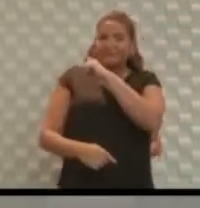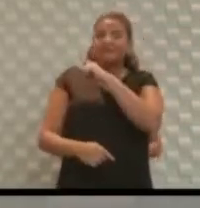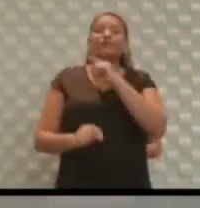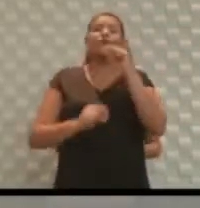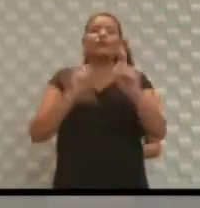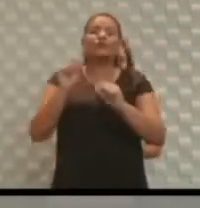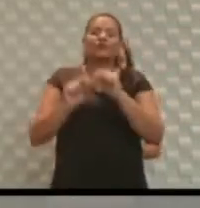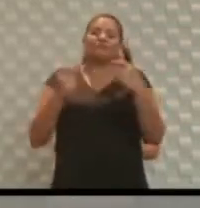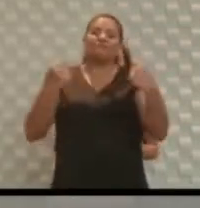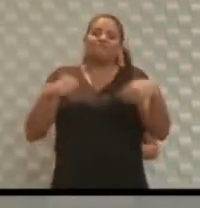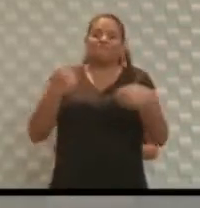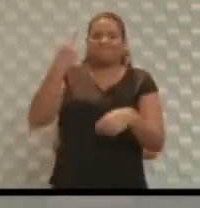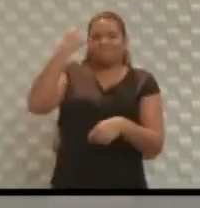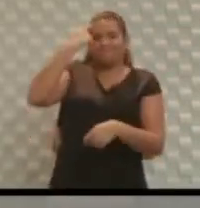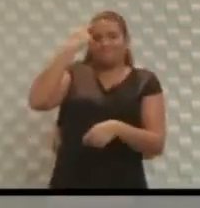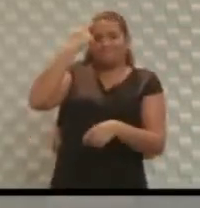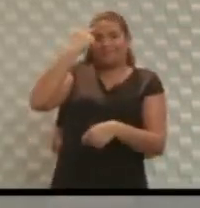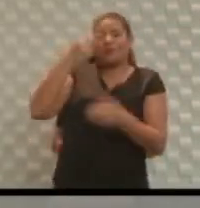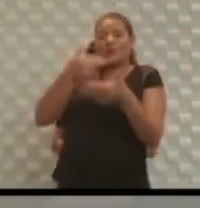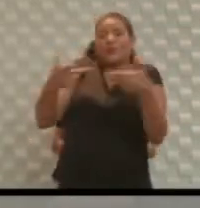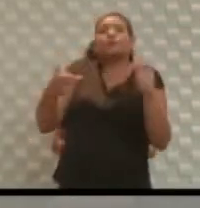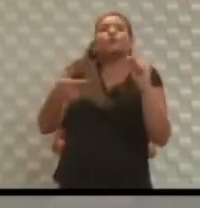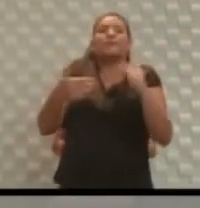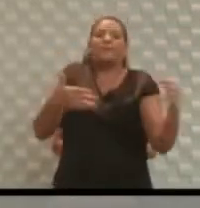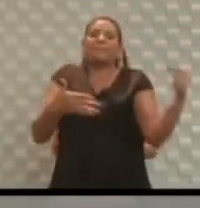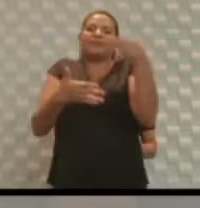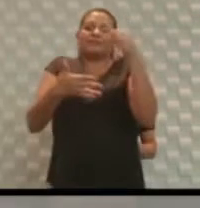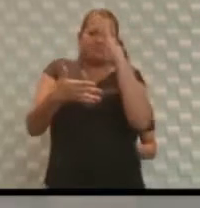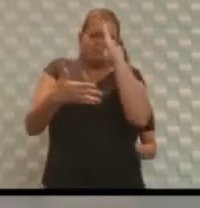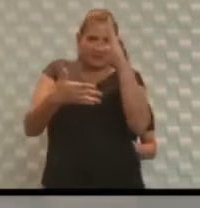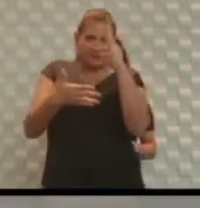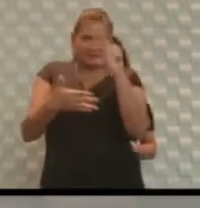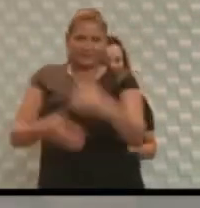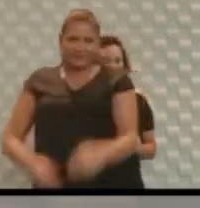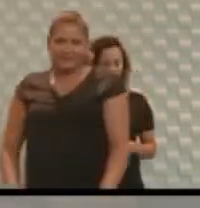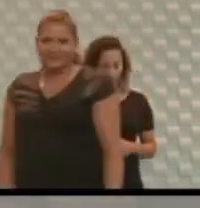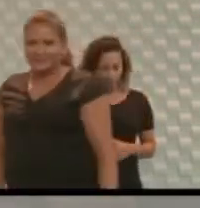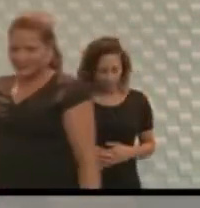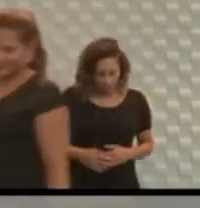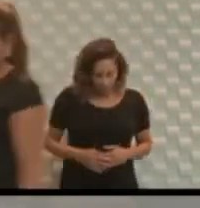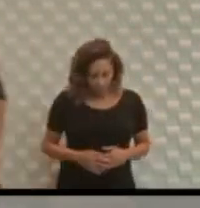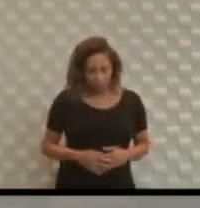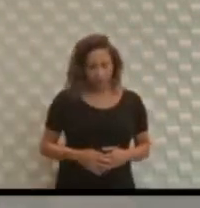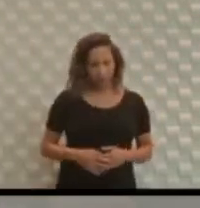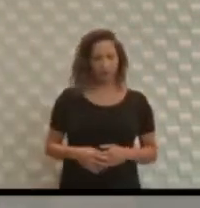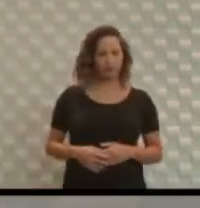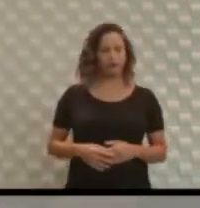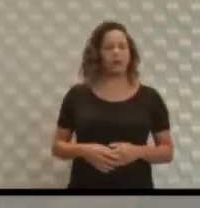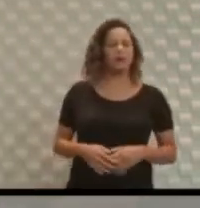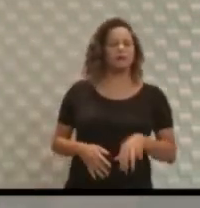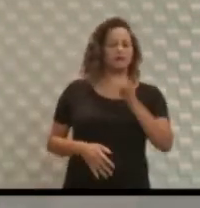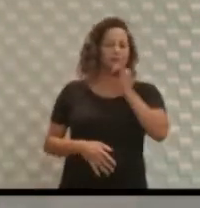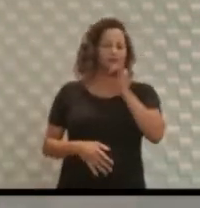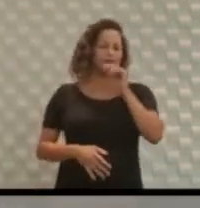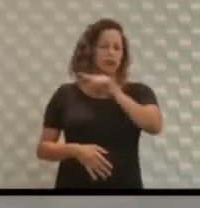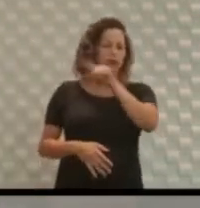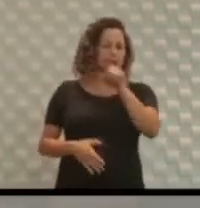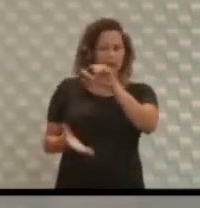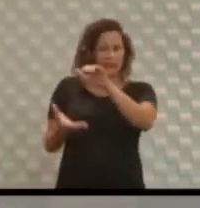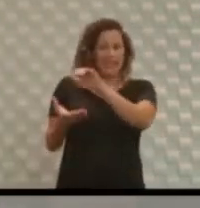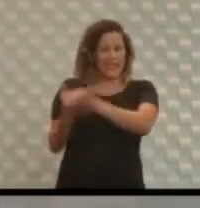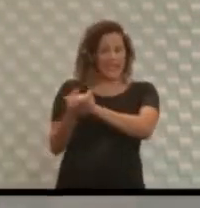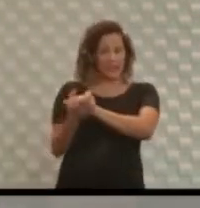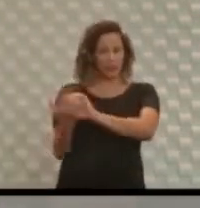pelo estabelecimento das prioridades. Quando você, quando o casal, em